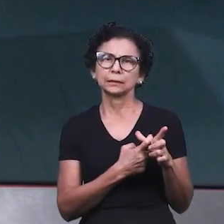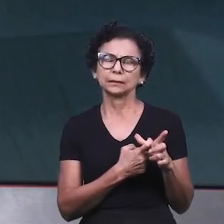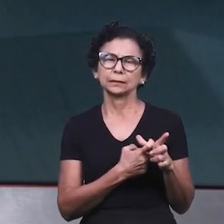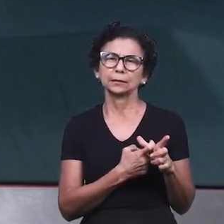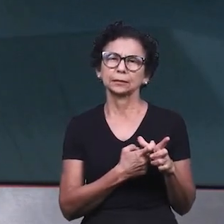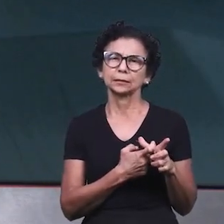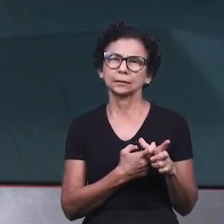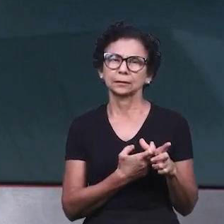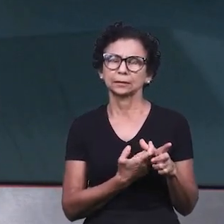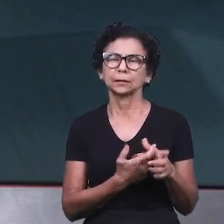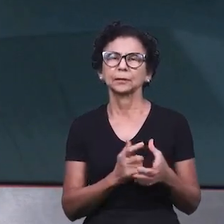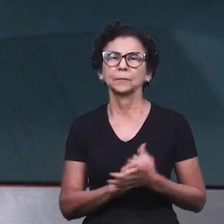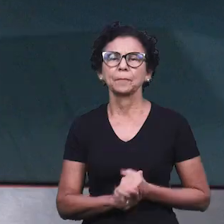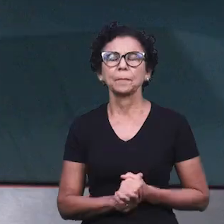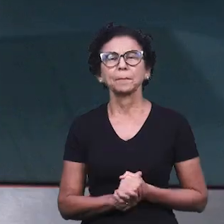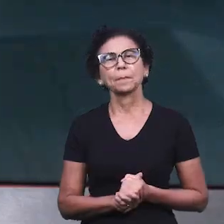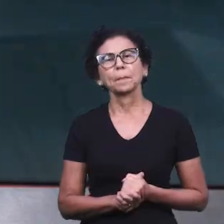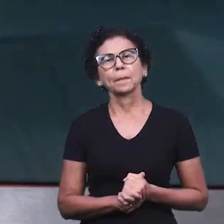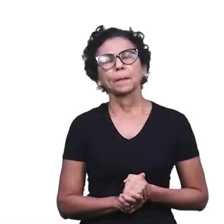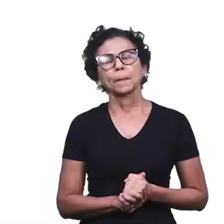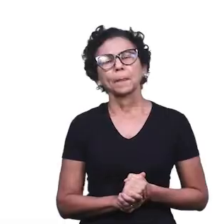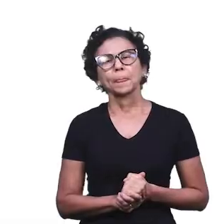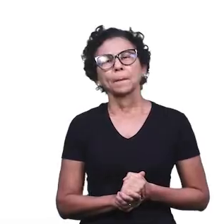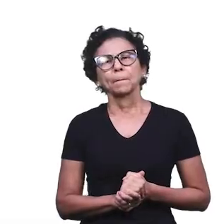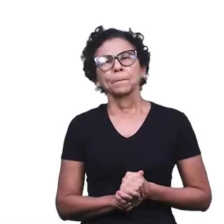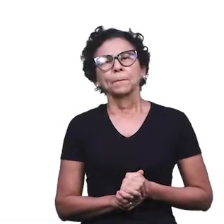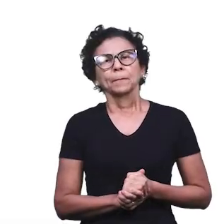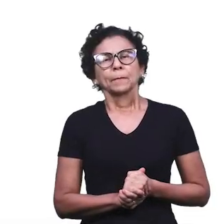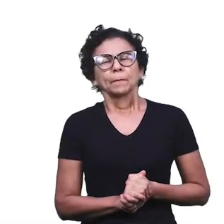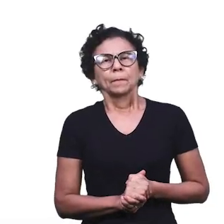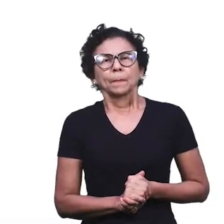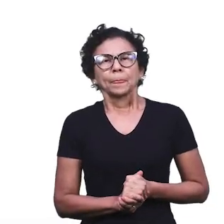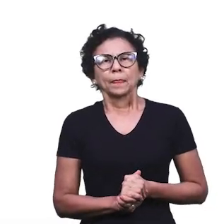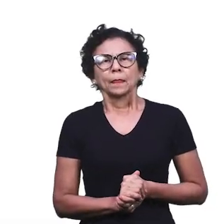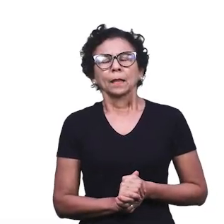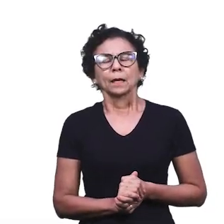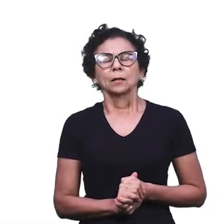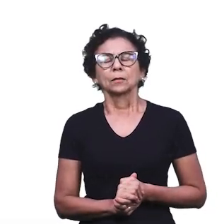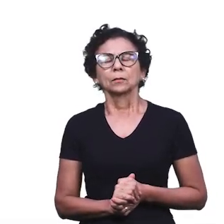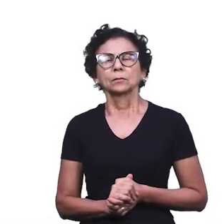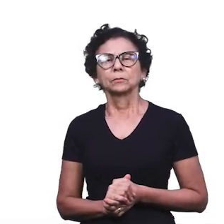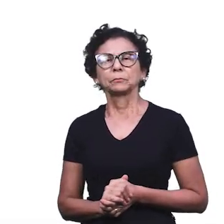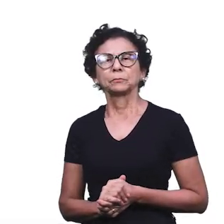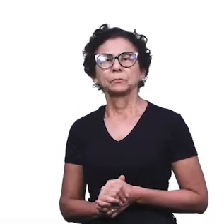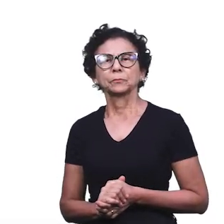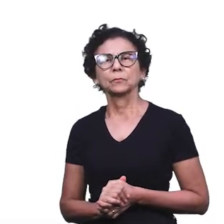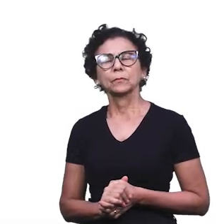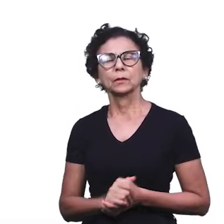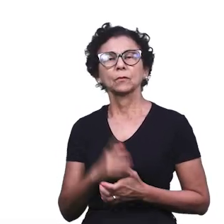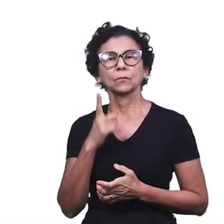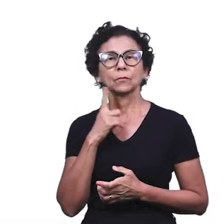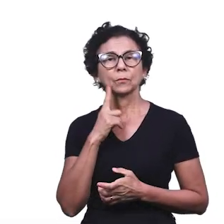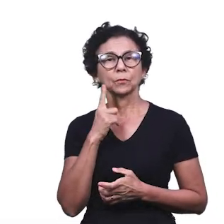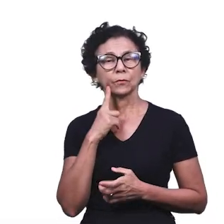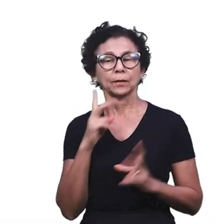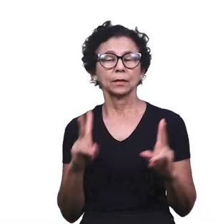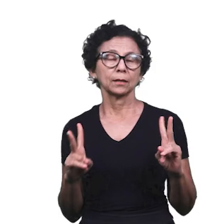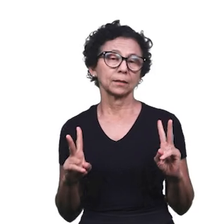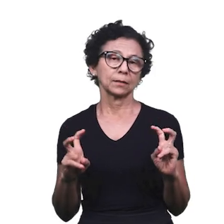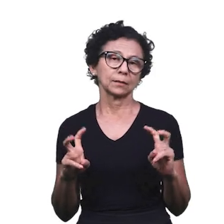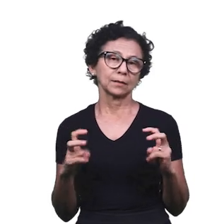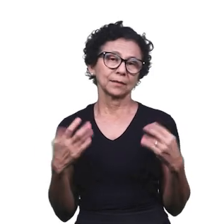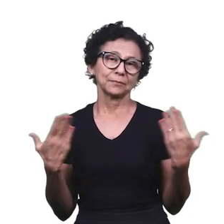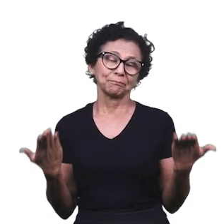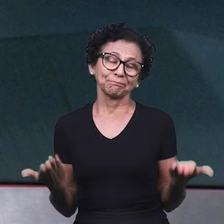renegociação de dívidas. E assim hoje nós vamos falar a respeito desse